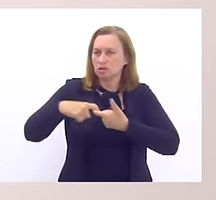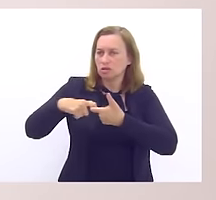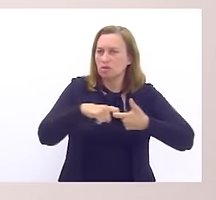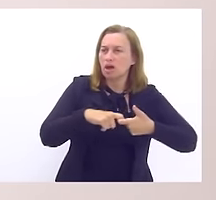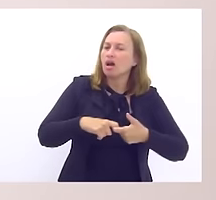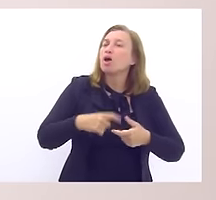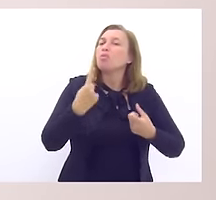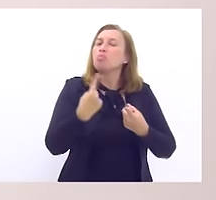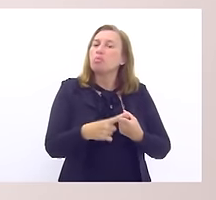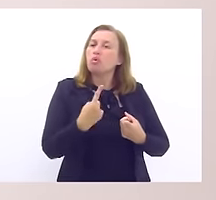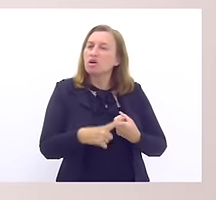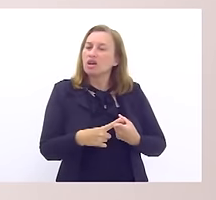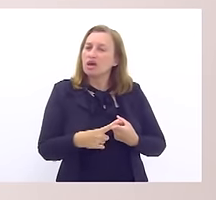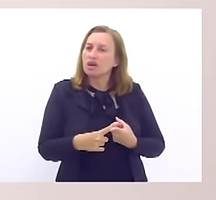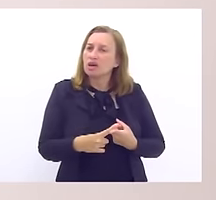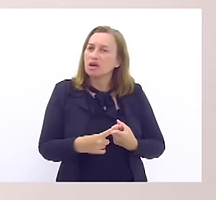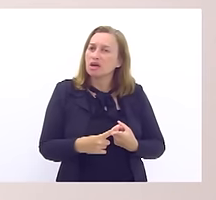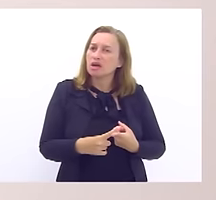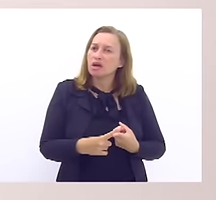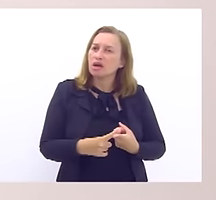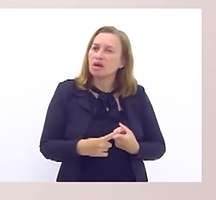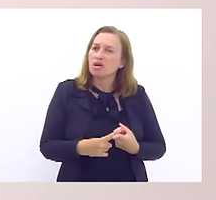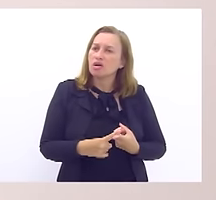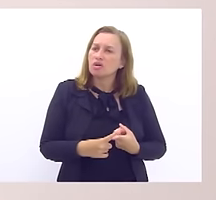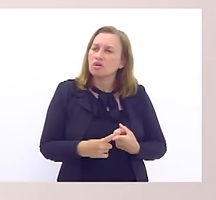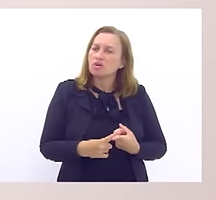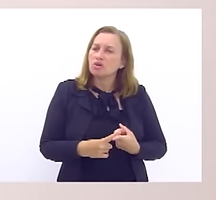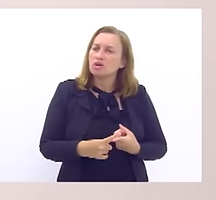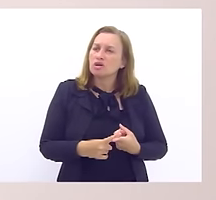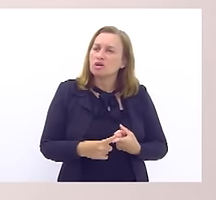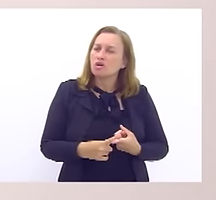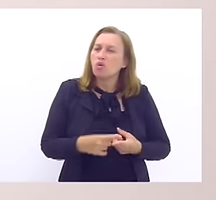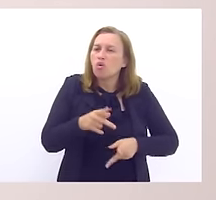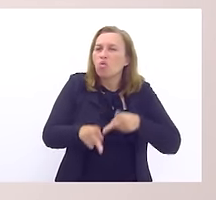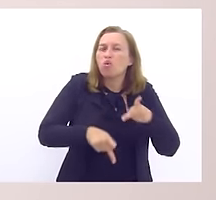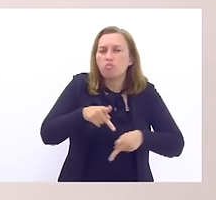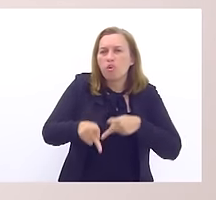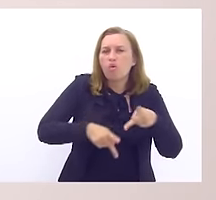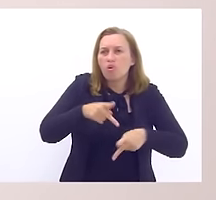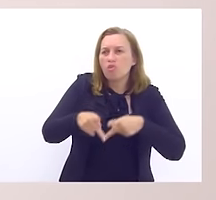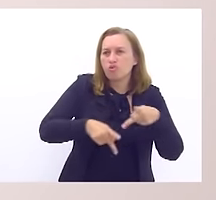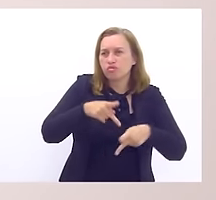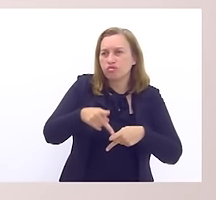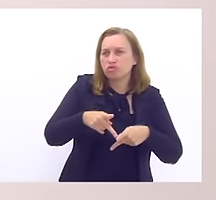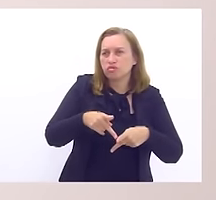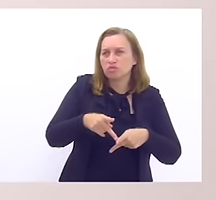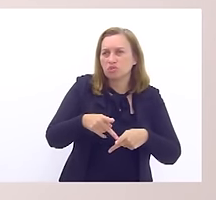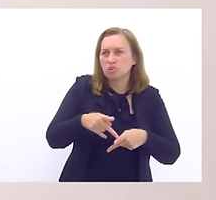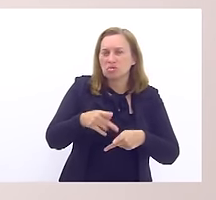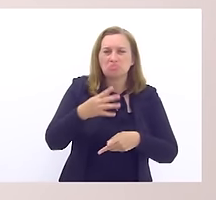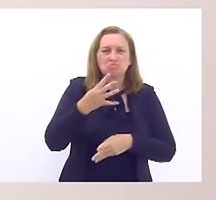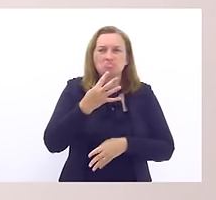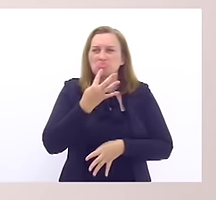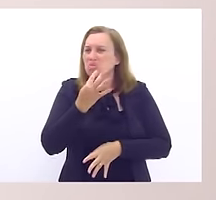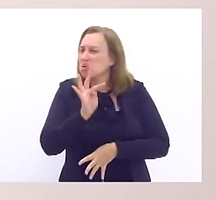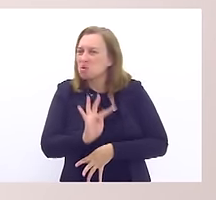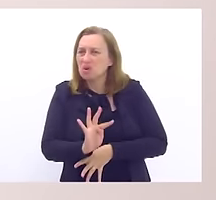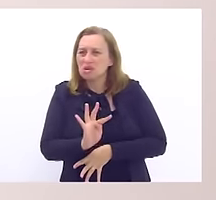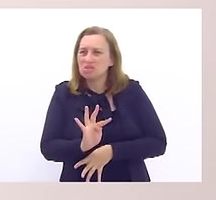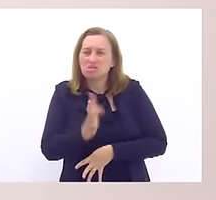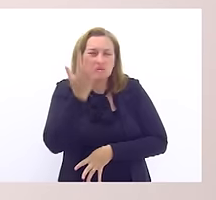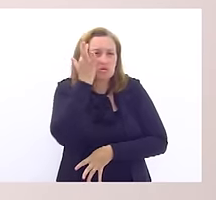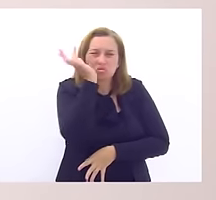para isso porque faz com que a população não Imaginário Popular não tendo conhecimento não